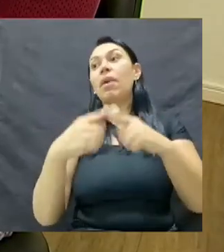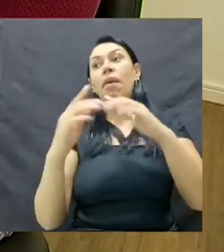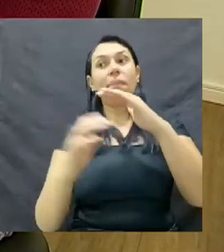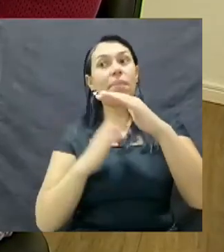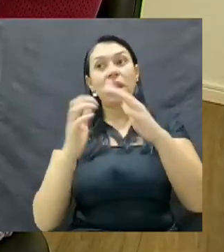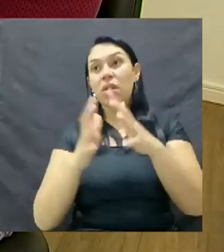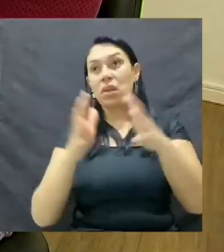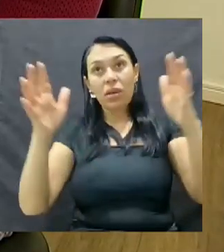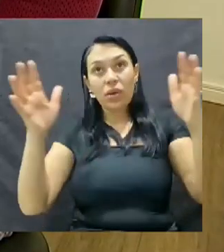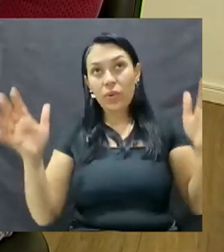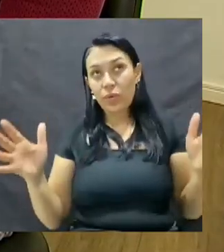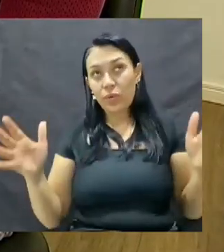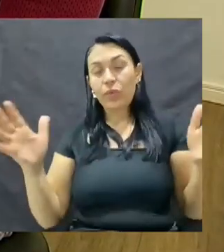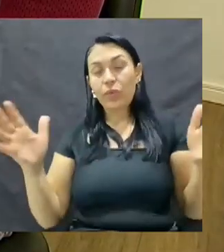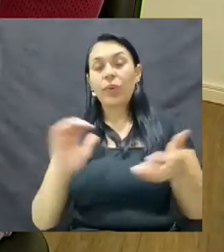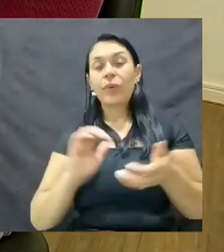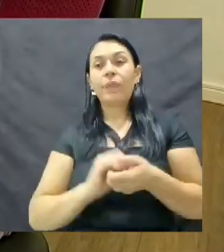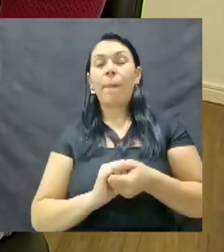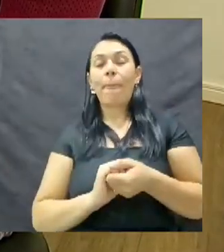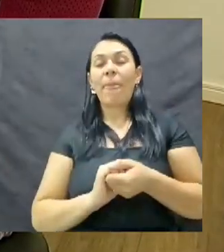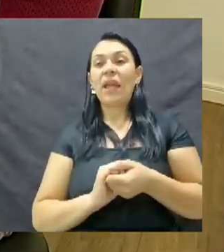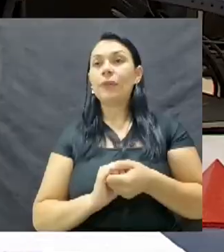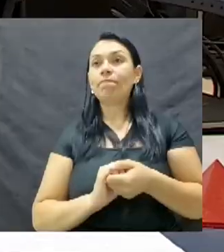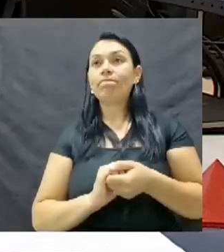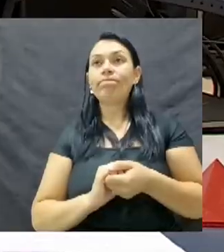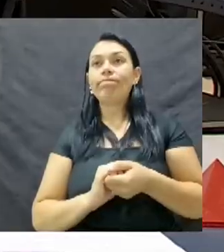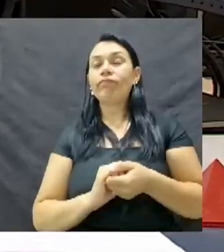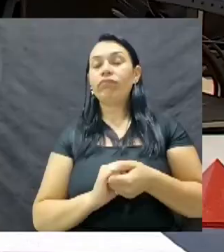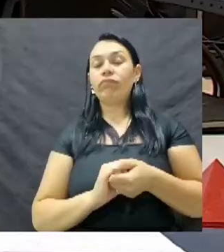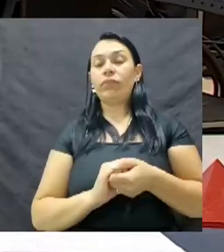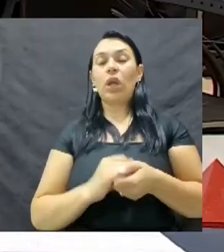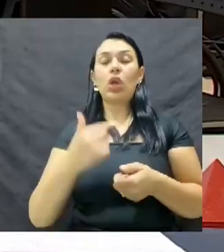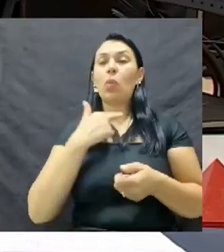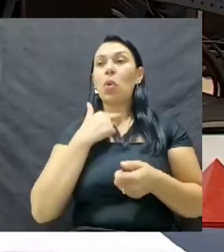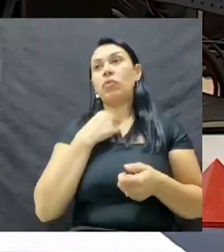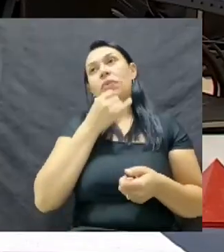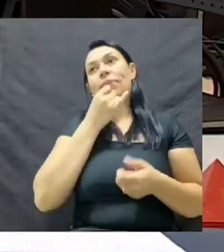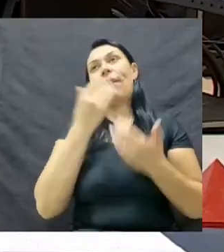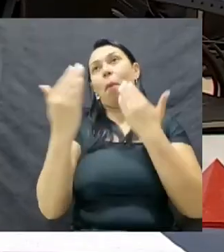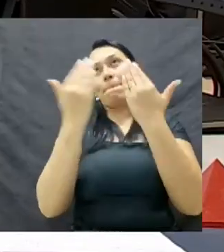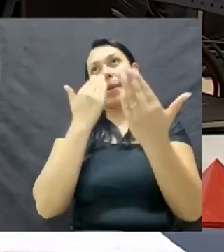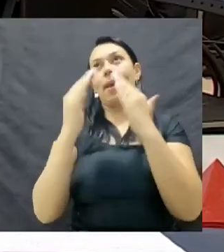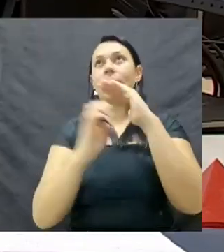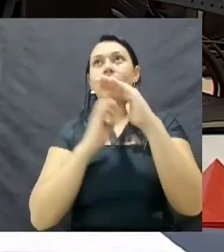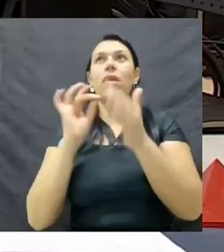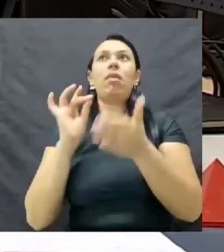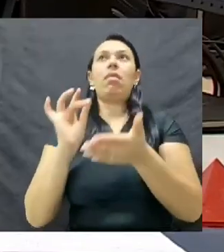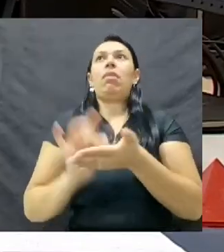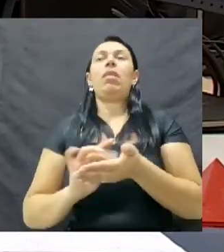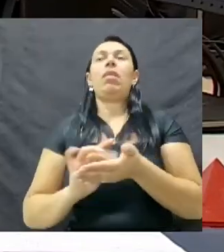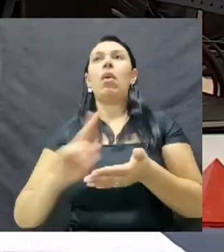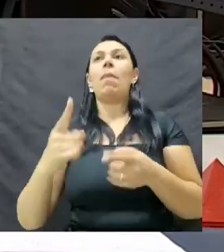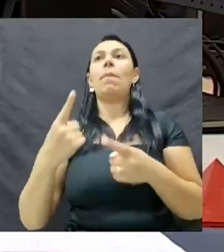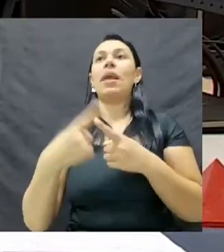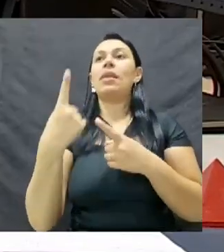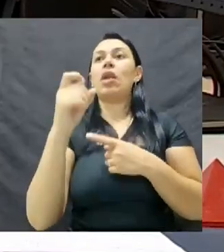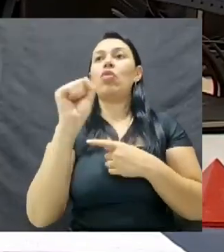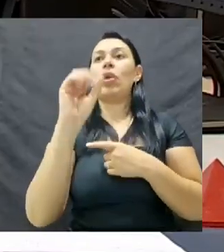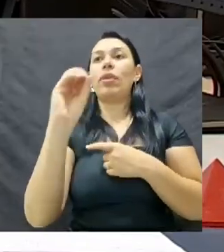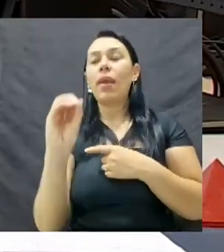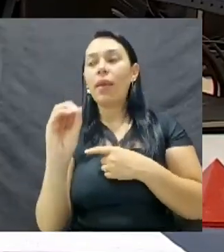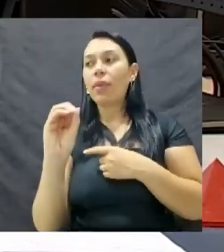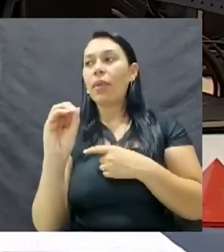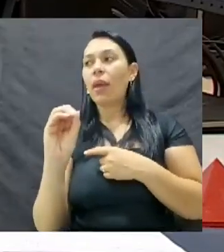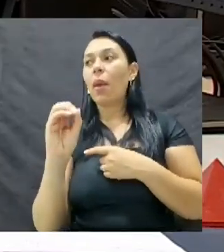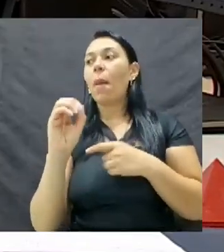não poderemos fazer uma comparação, né? Nós temos 180 efetivos, mais 170 comissionados, mais